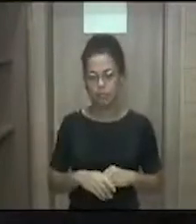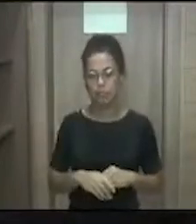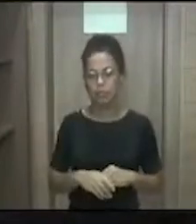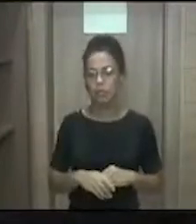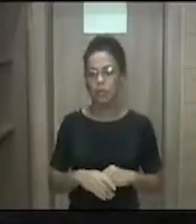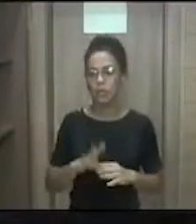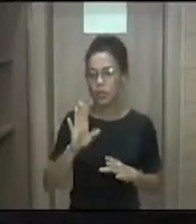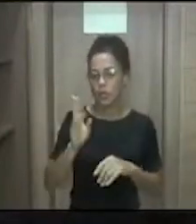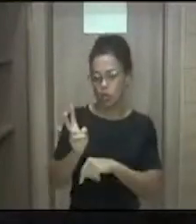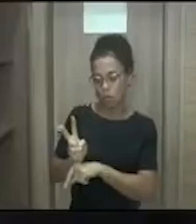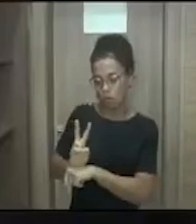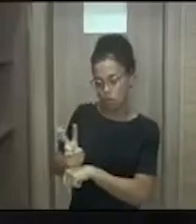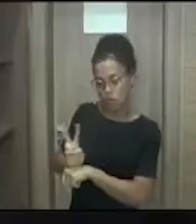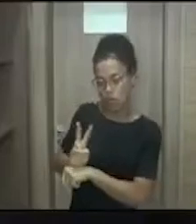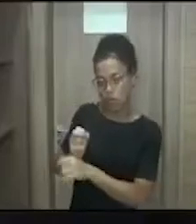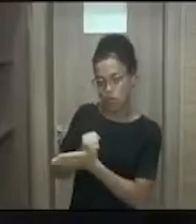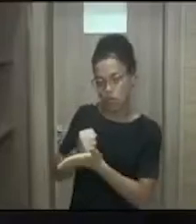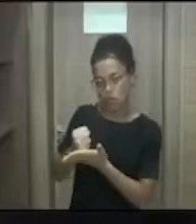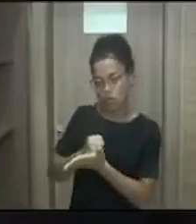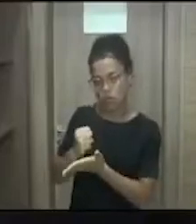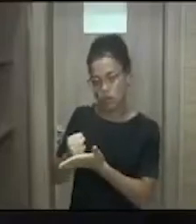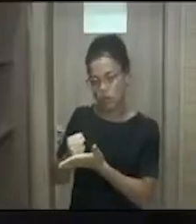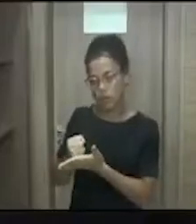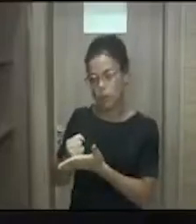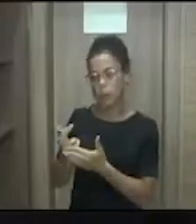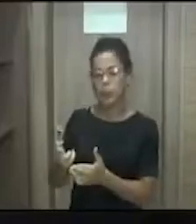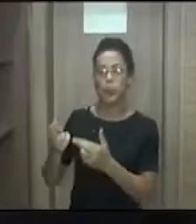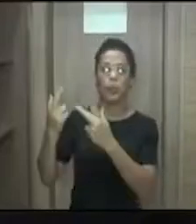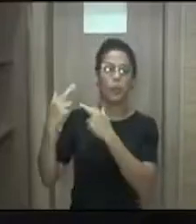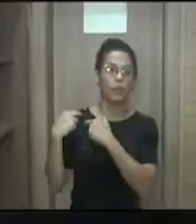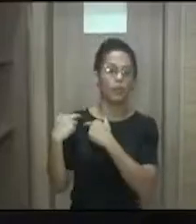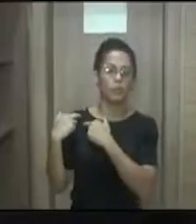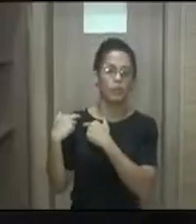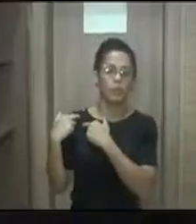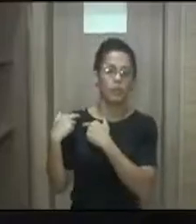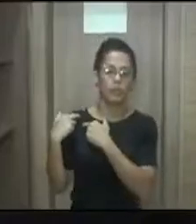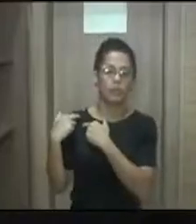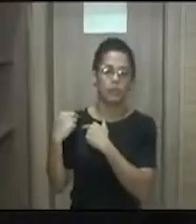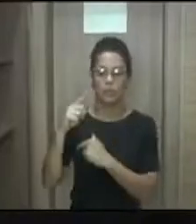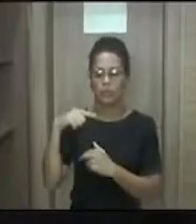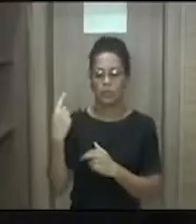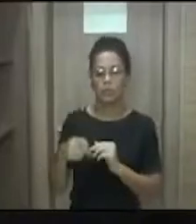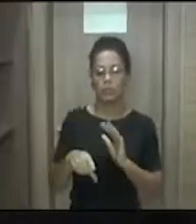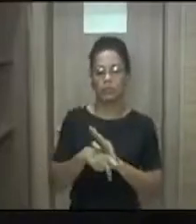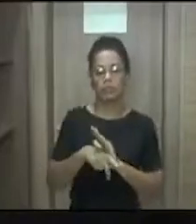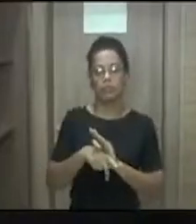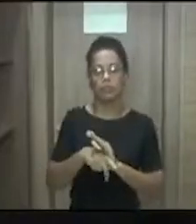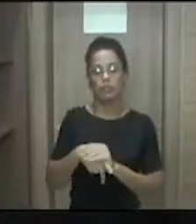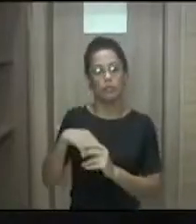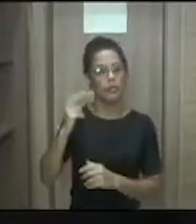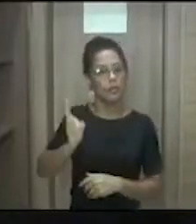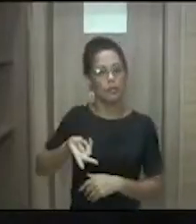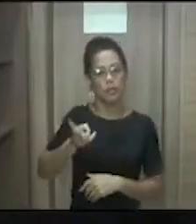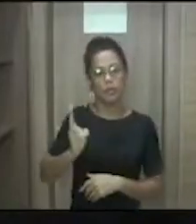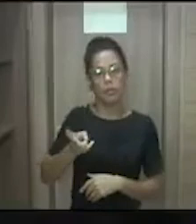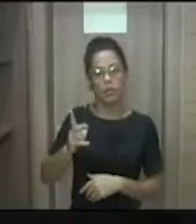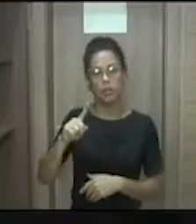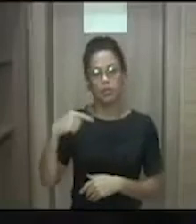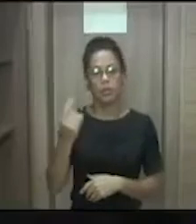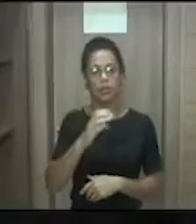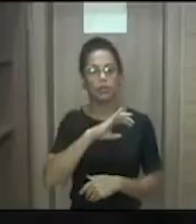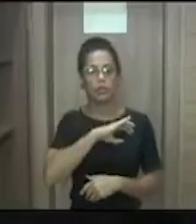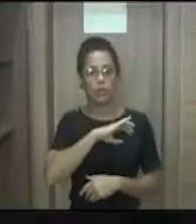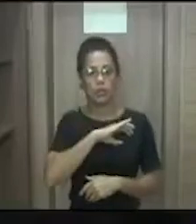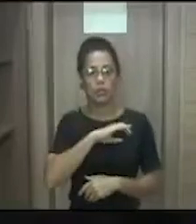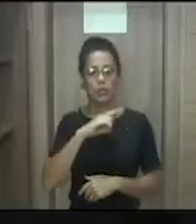do fiscal do contrato, ele é da nossa responsabilidade enquanto agente público. E quase sempre, nossos colegas dentistas têm